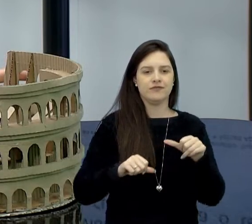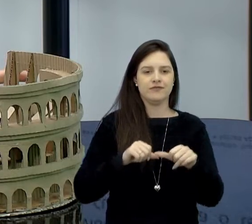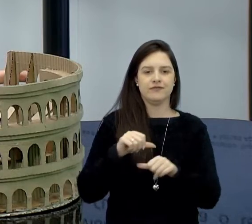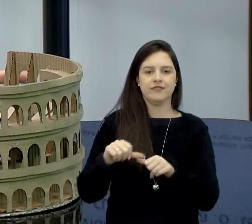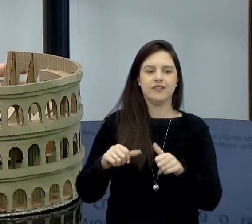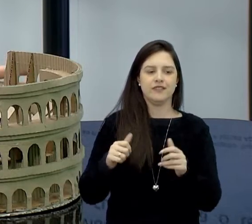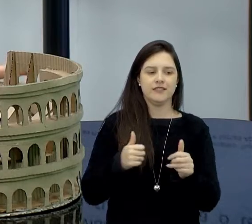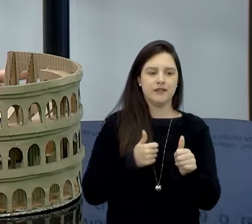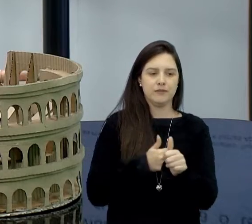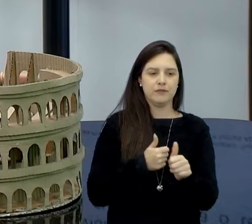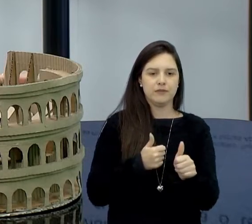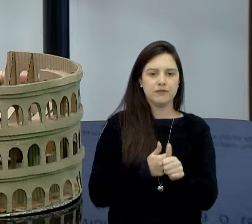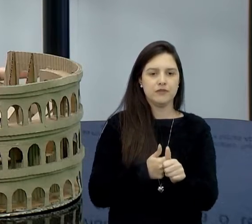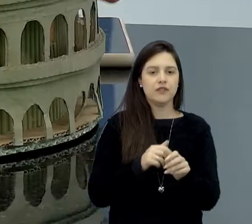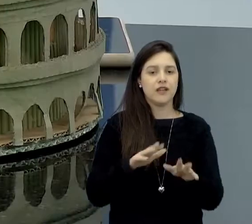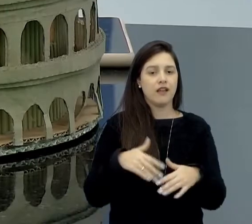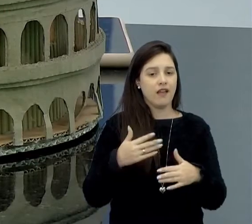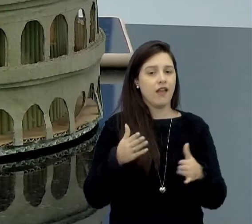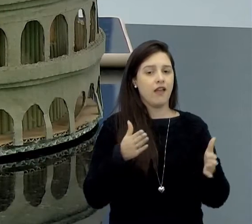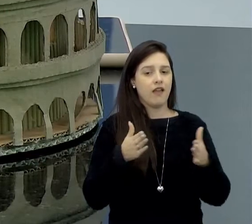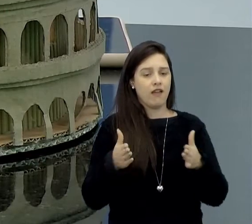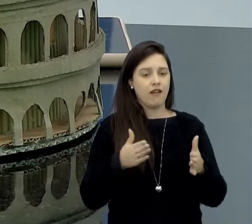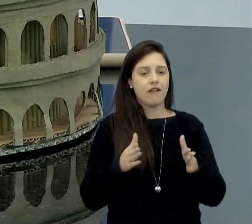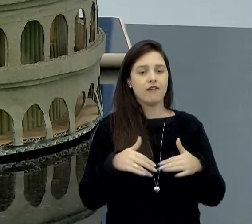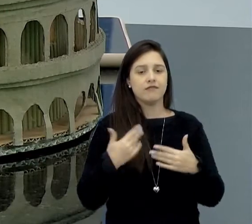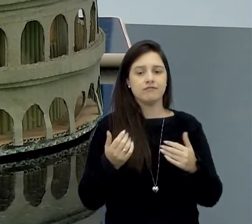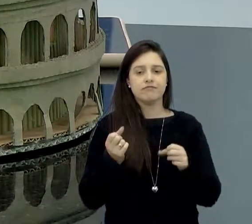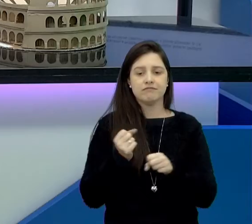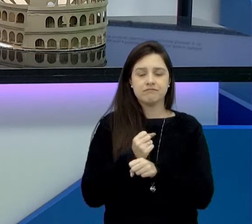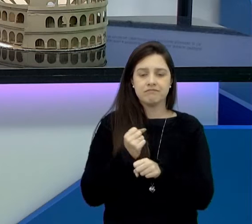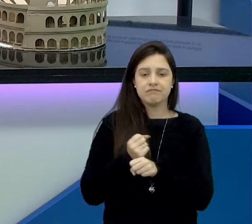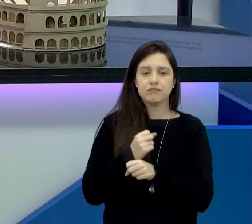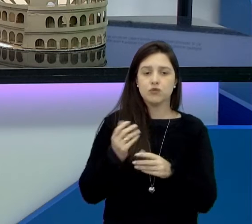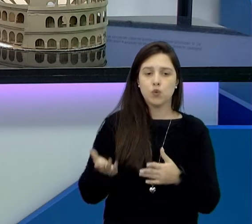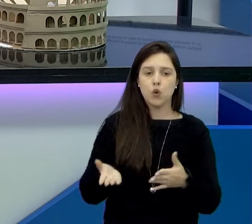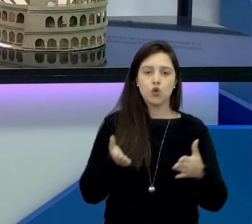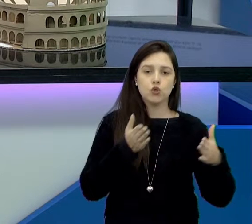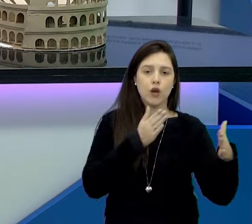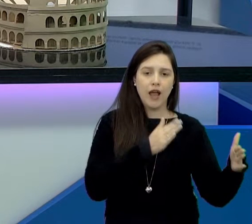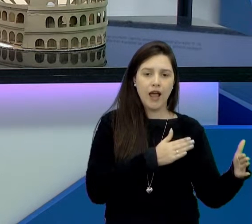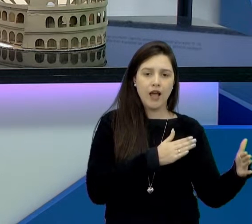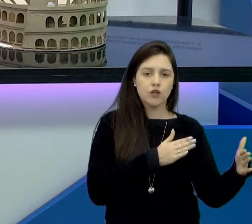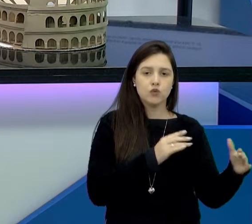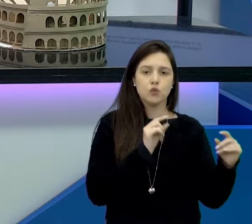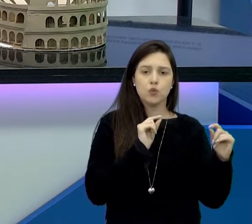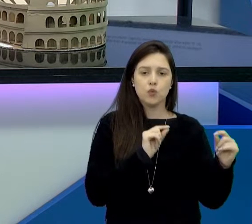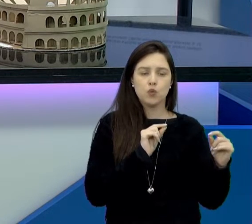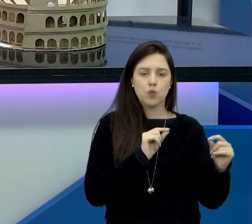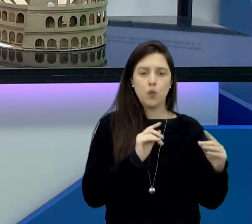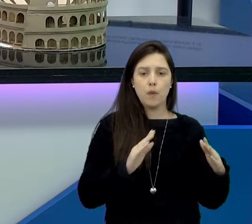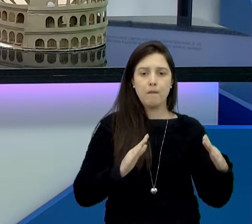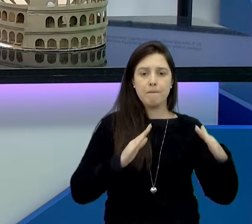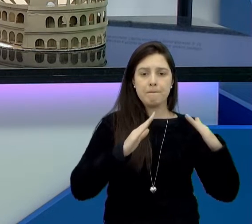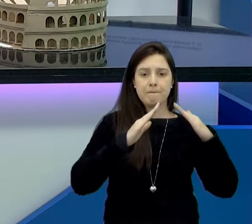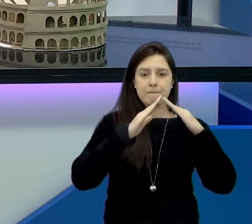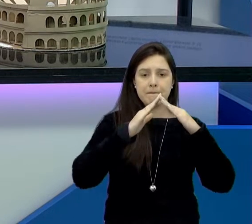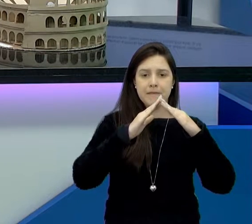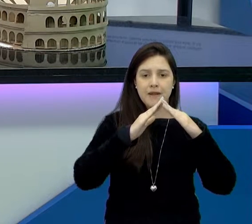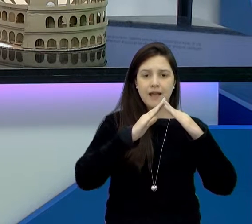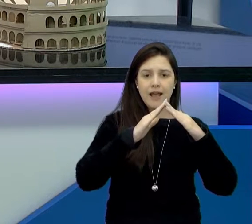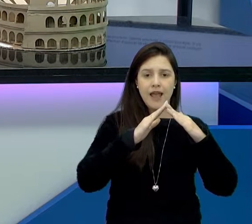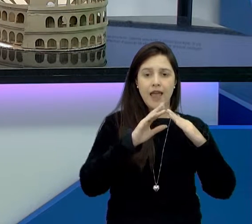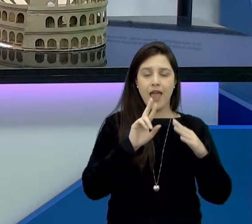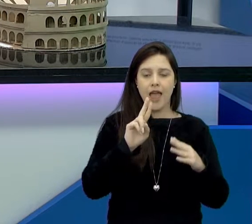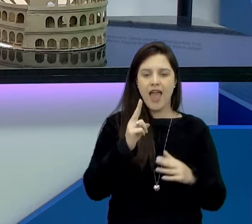prédio, então é um patrimônio tangível. E do outro lado aqui, ó, esse que vocês estão vendo foi o Coliseu, e do outro lado nós temos uma